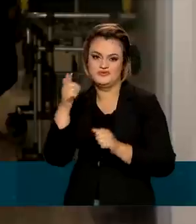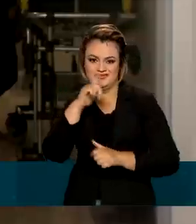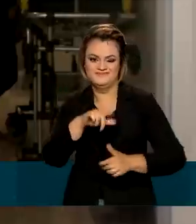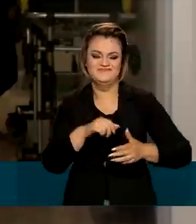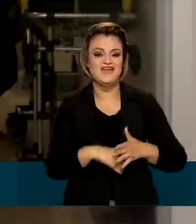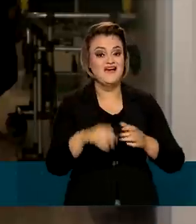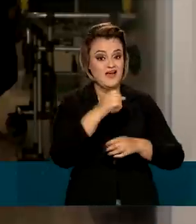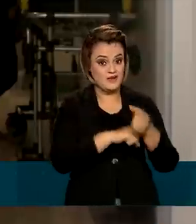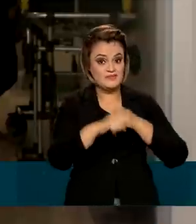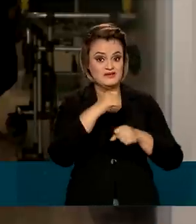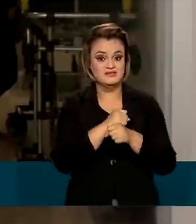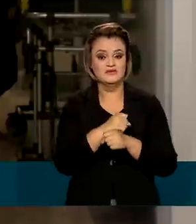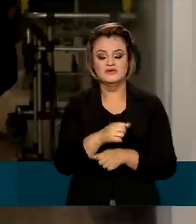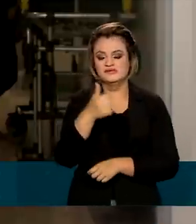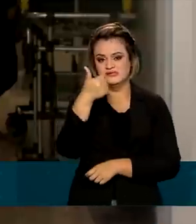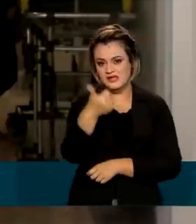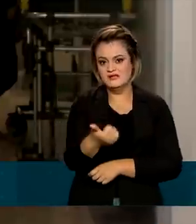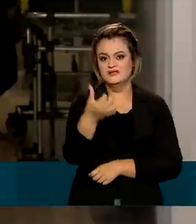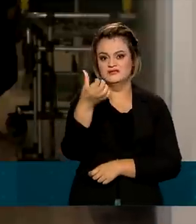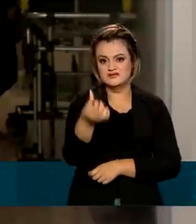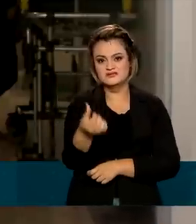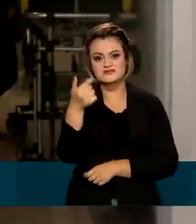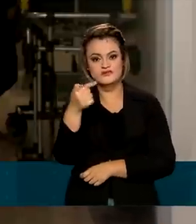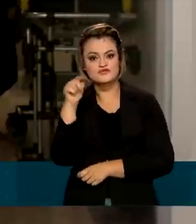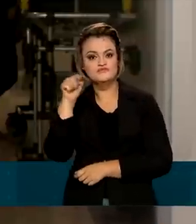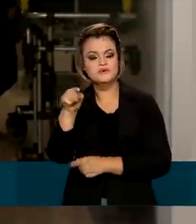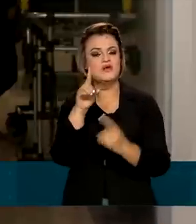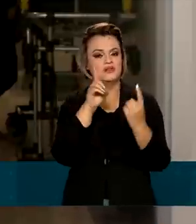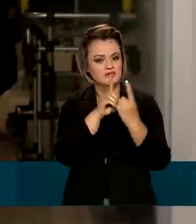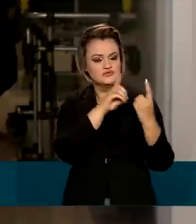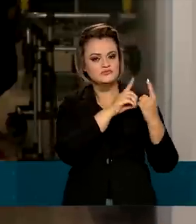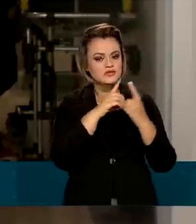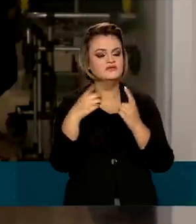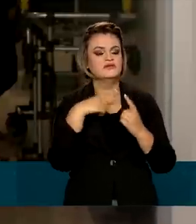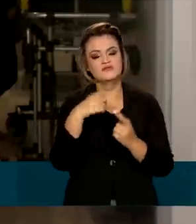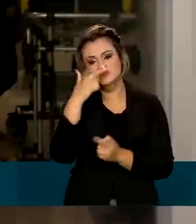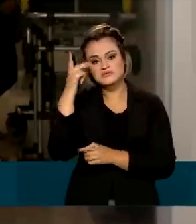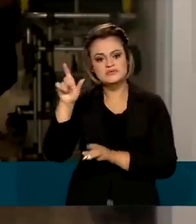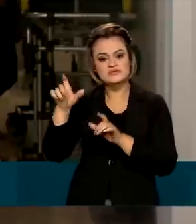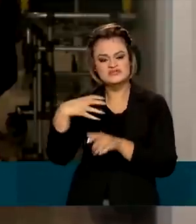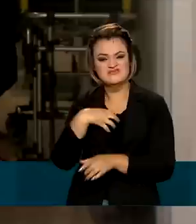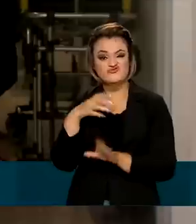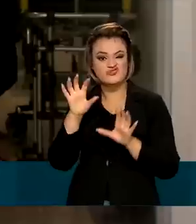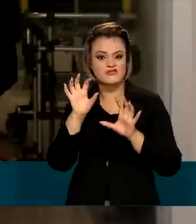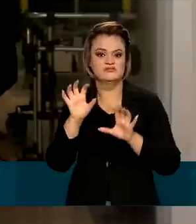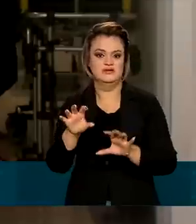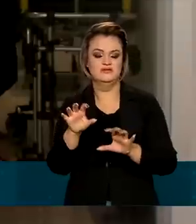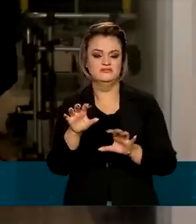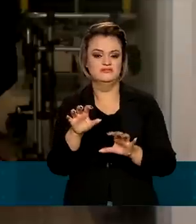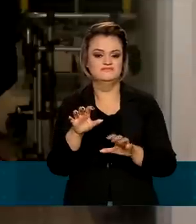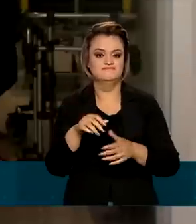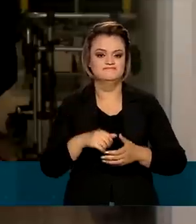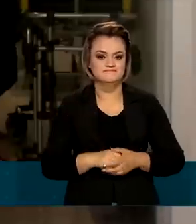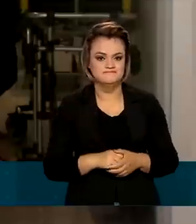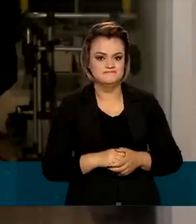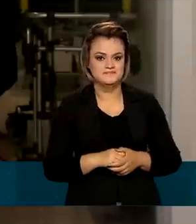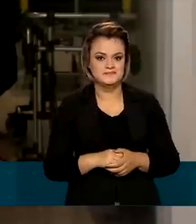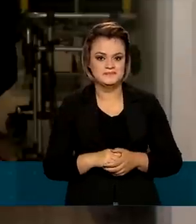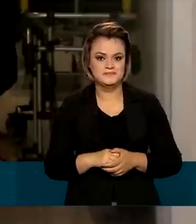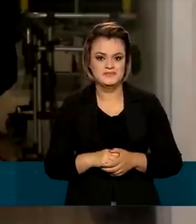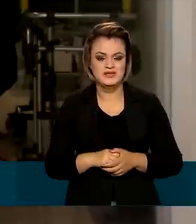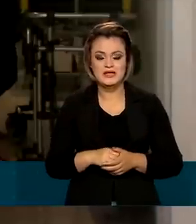no ano passado foram quase 167 mil atendimentos de pessoas com a doença na atenção